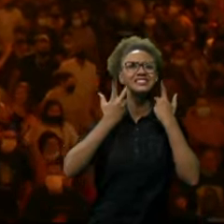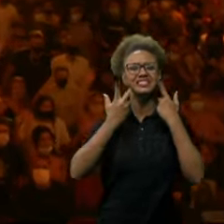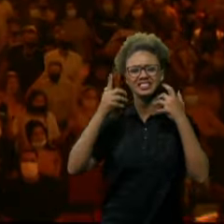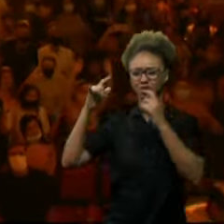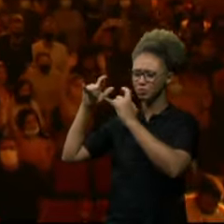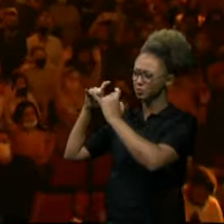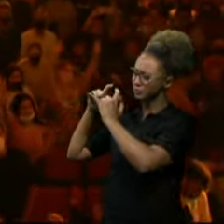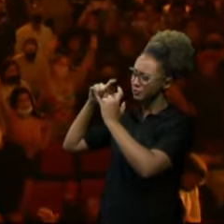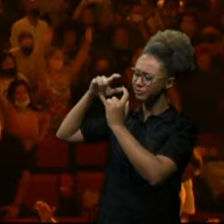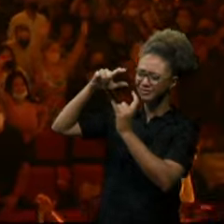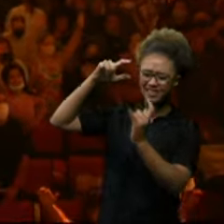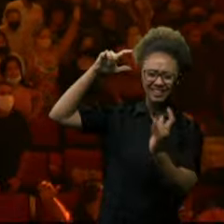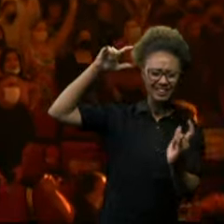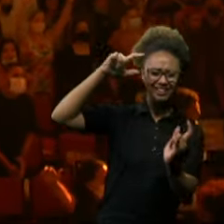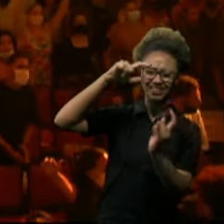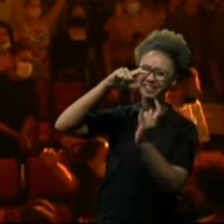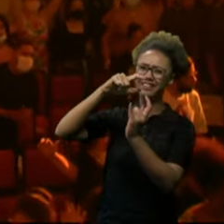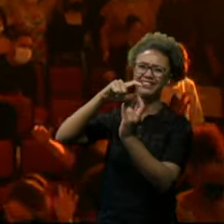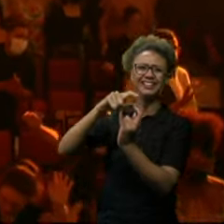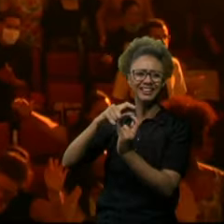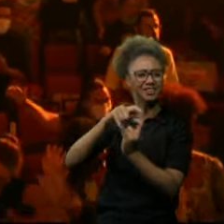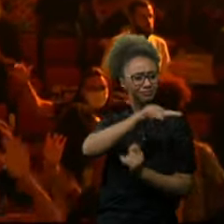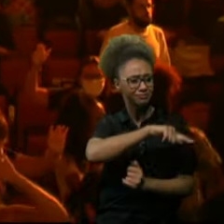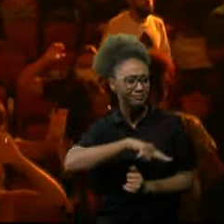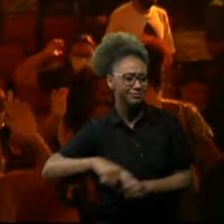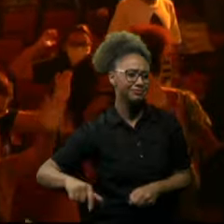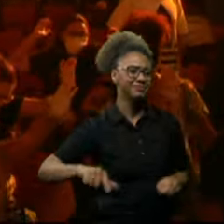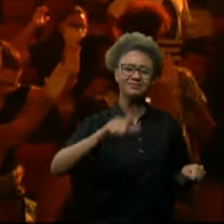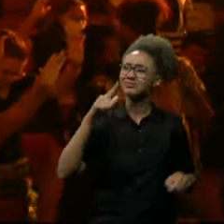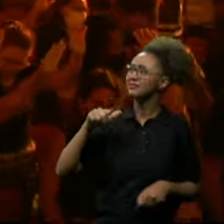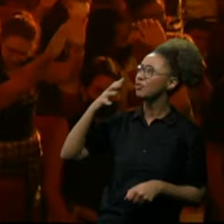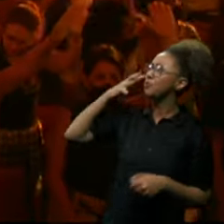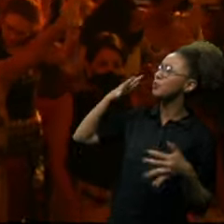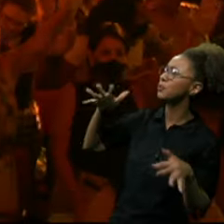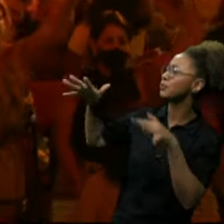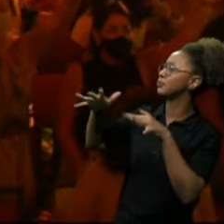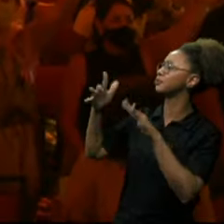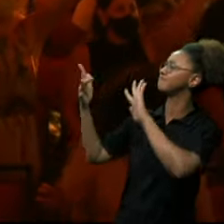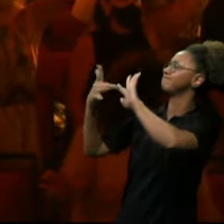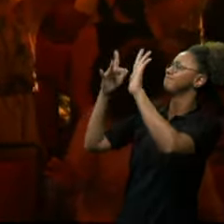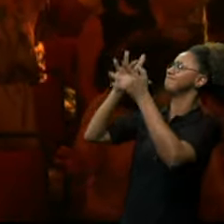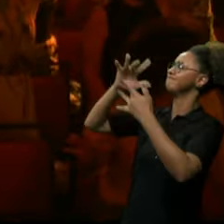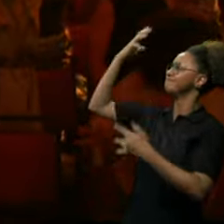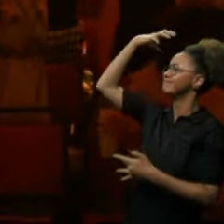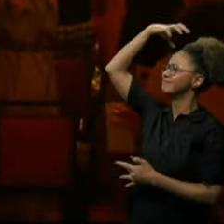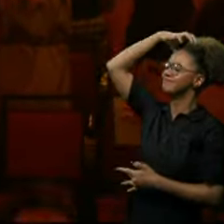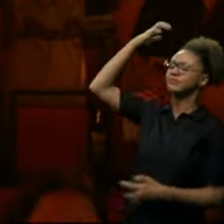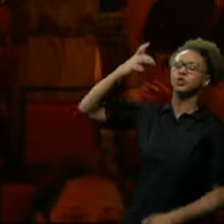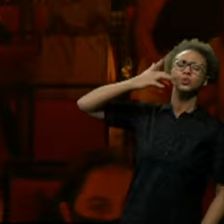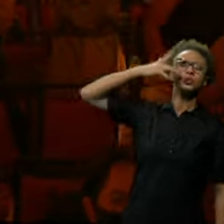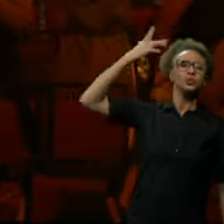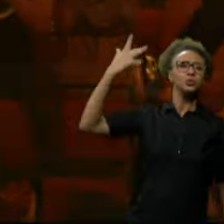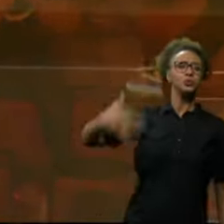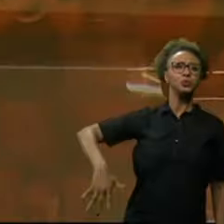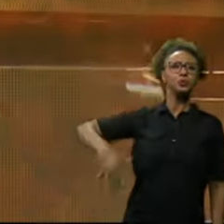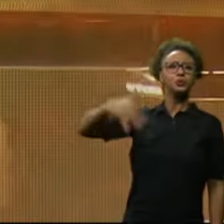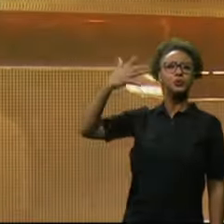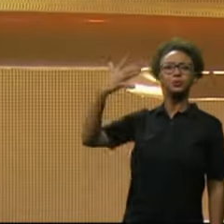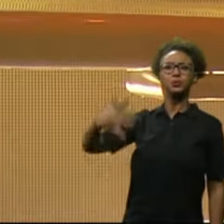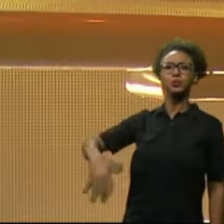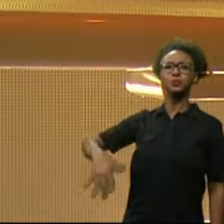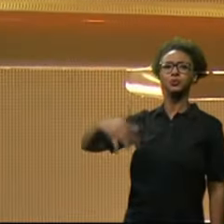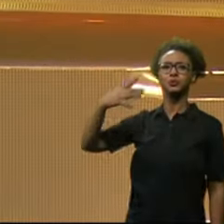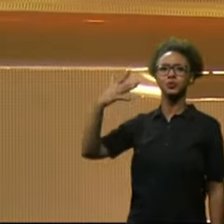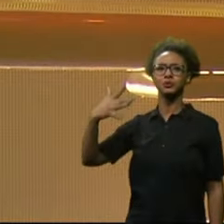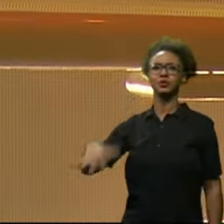E aí E aí Bom dia te dar Majestade a